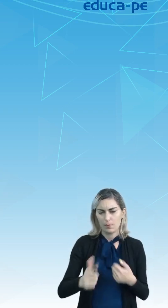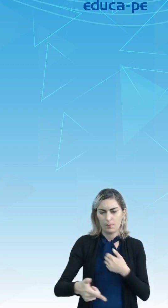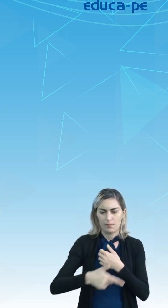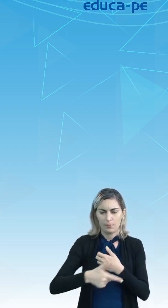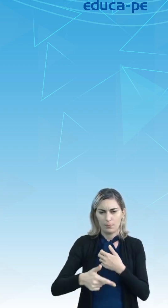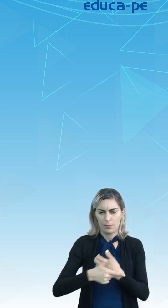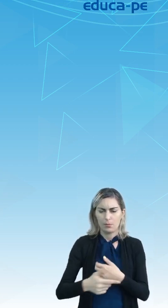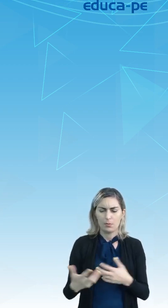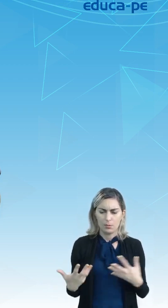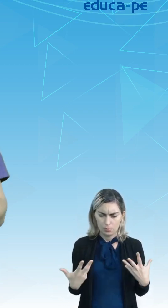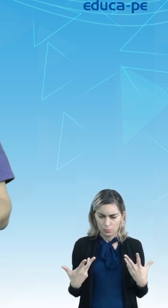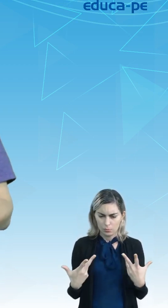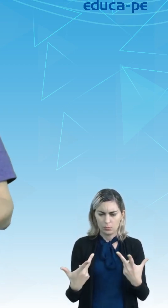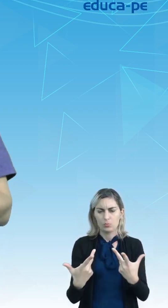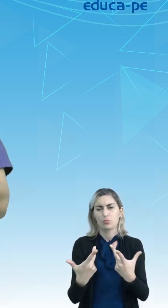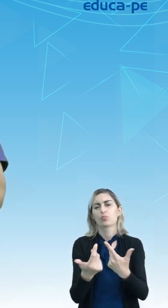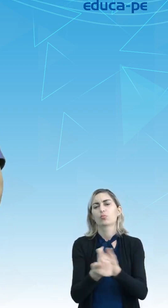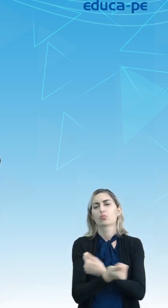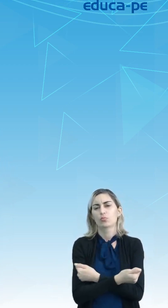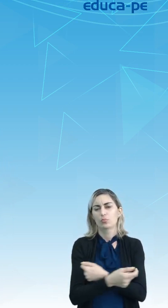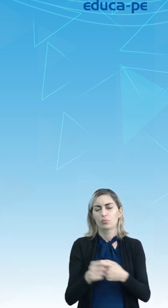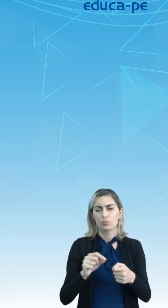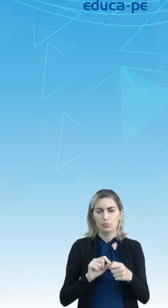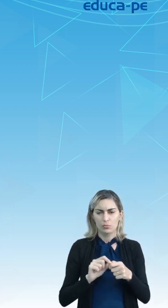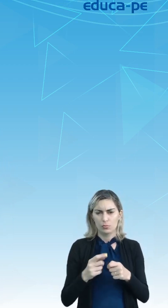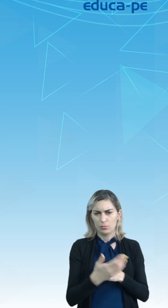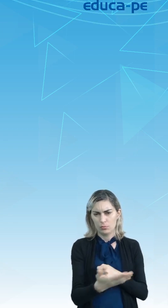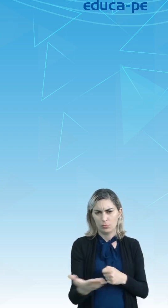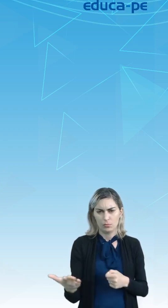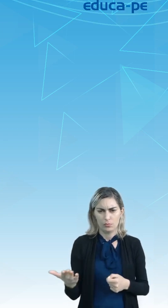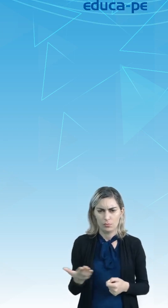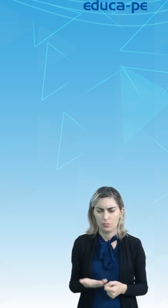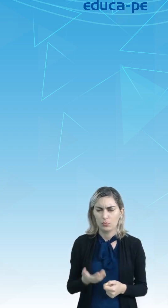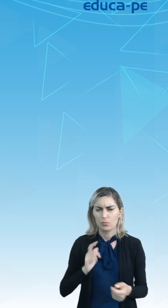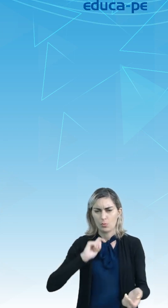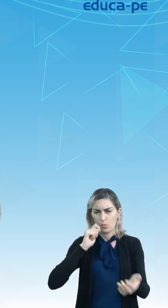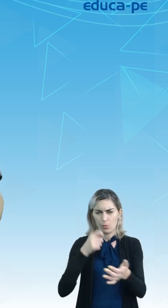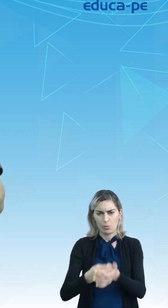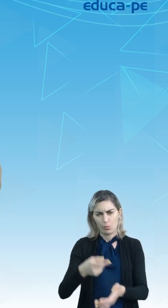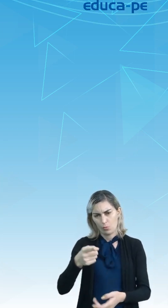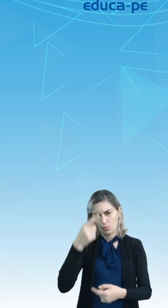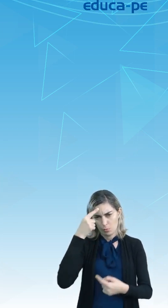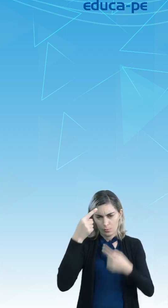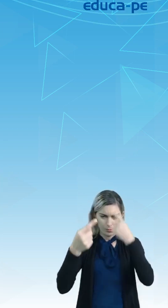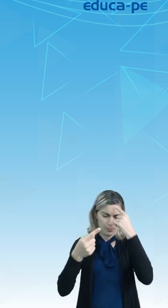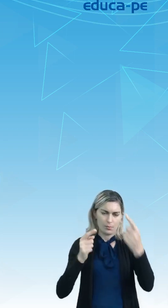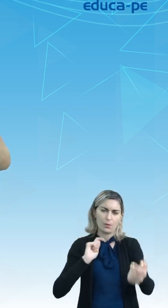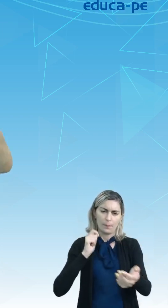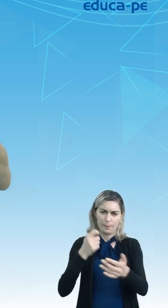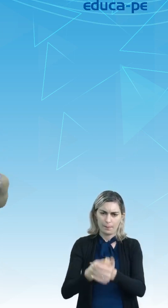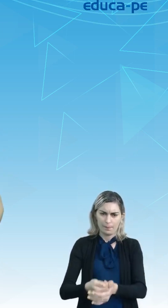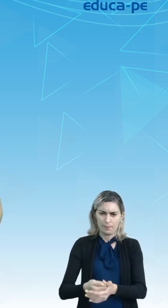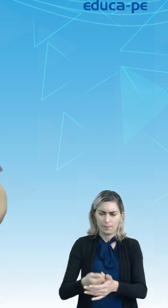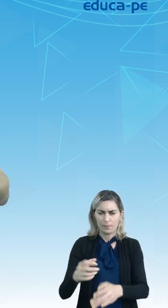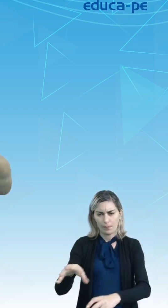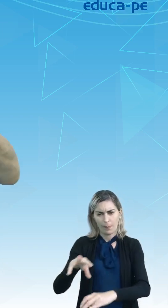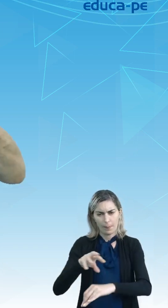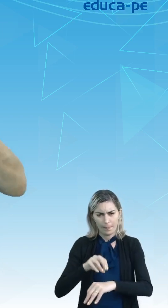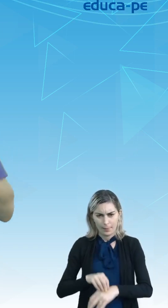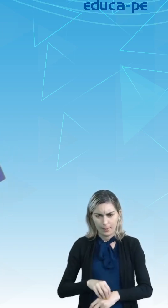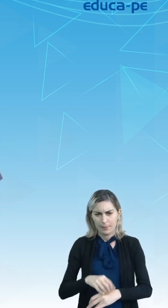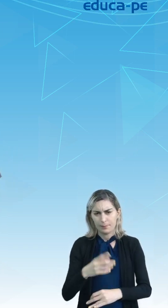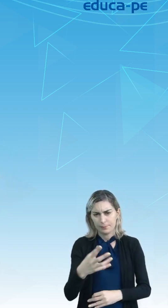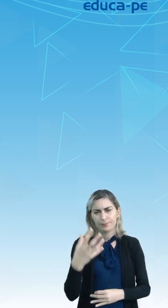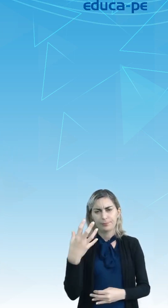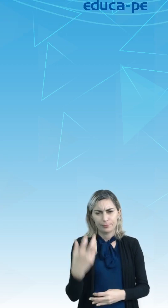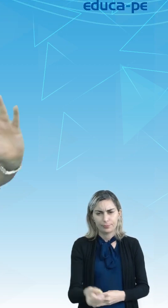de persuadir, fazer com que você compre aquela ideia, fazer com que o receptor